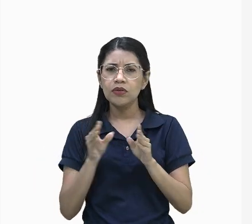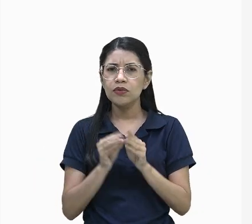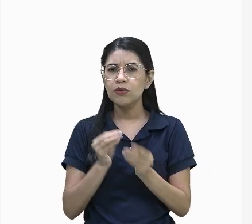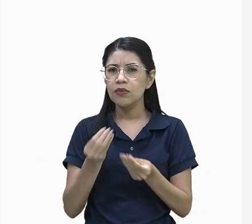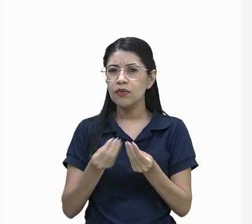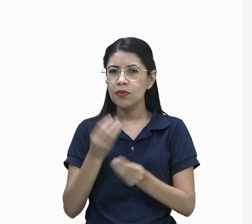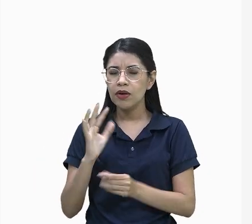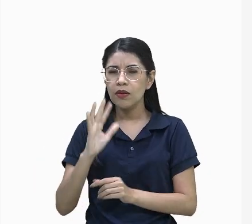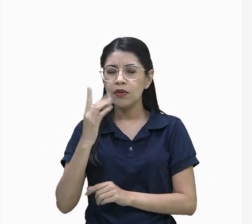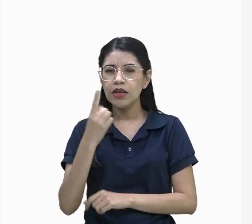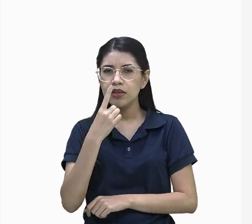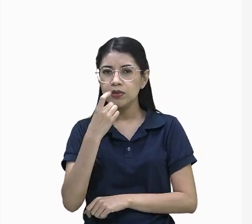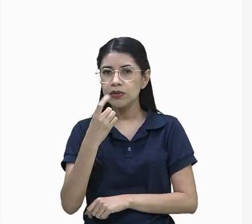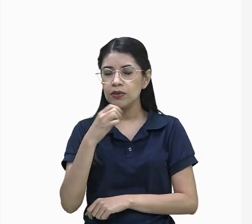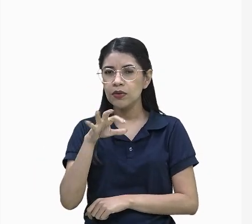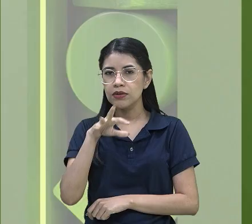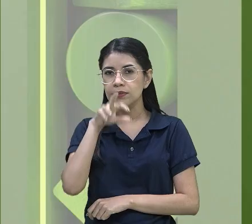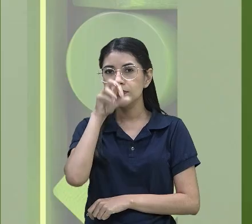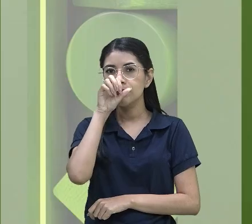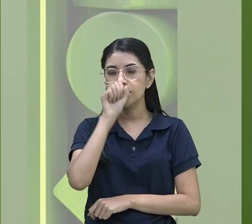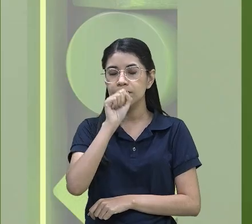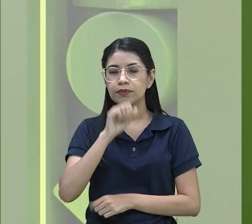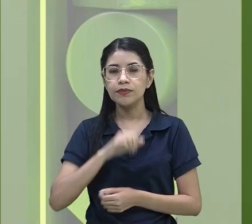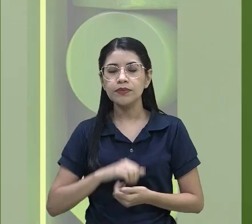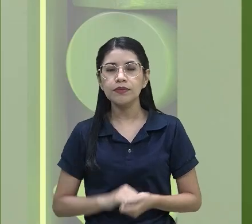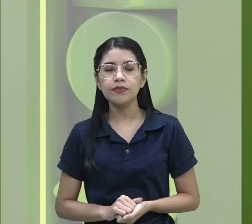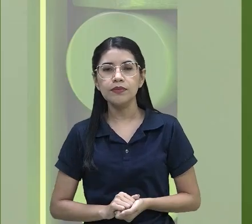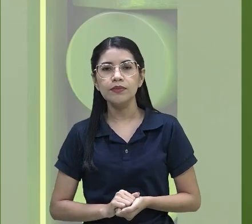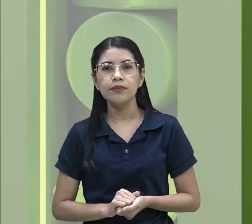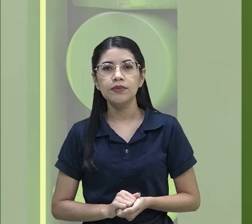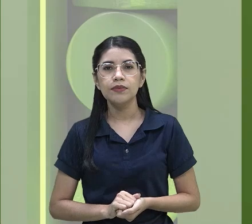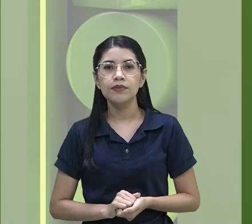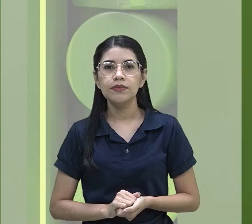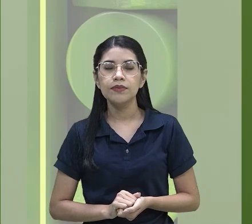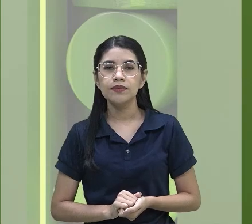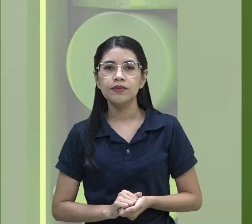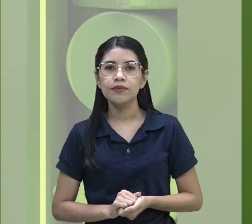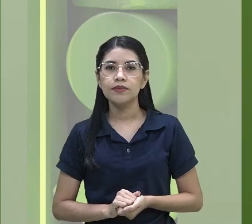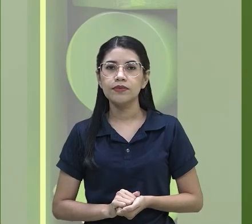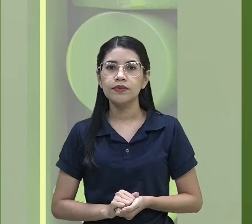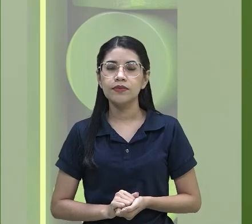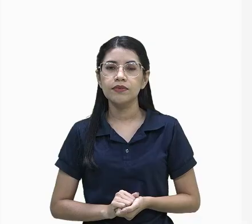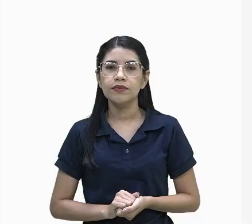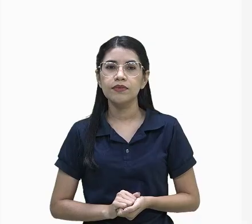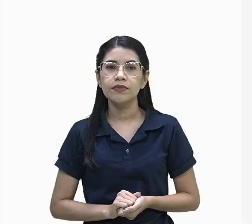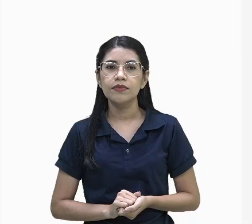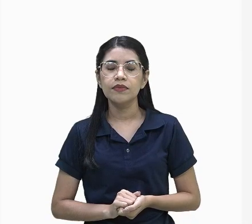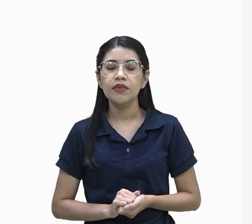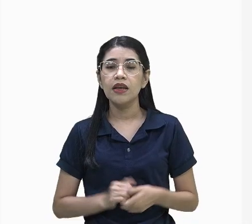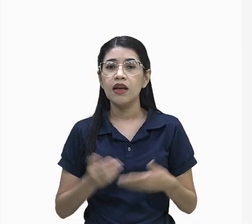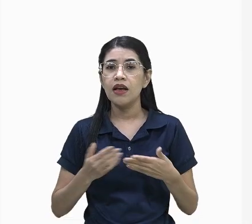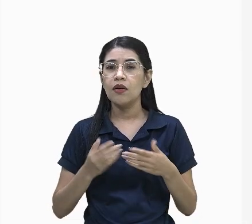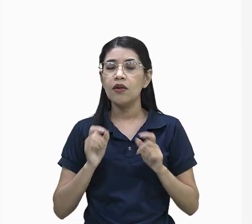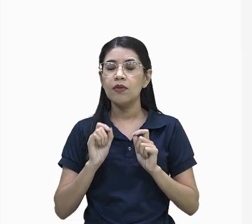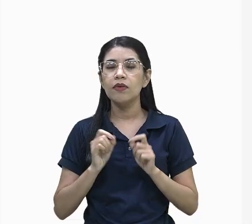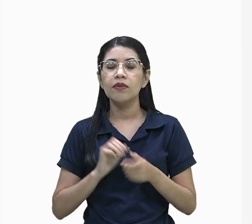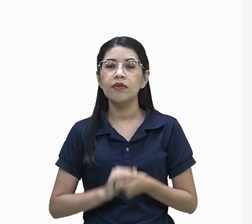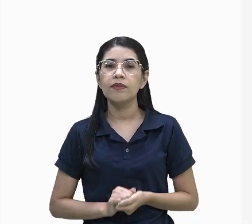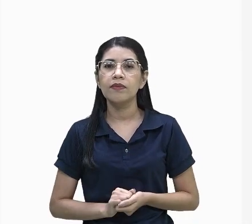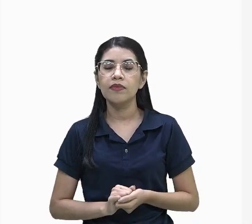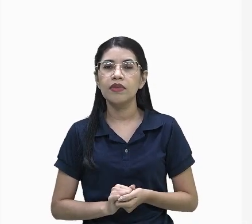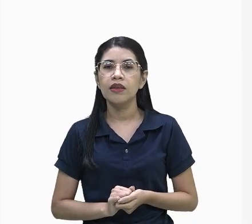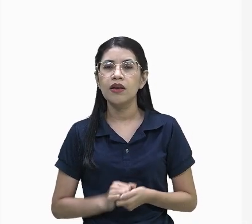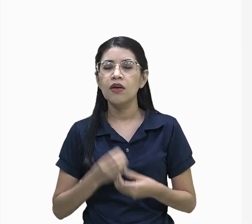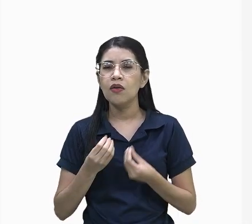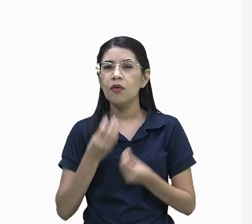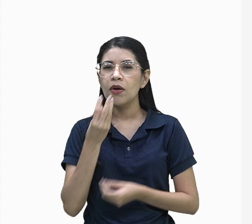feita a recepção desses sinais. Vamos continuar aí com os órgãos sensoriais, falando um pouquinho sobre a